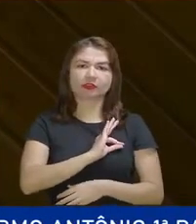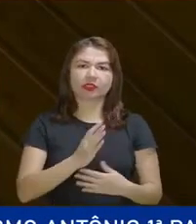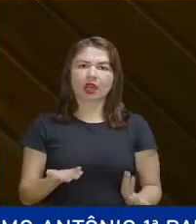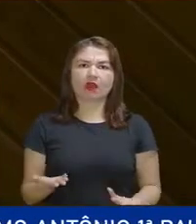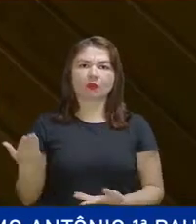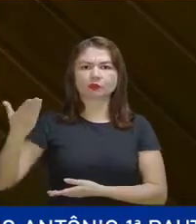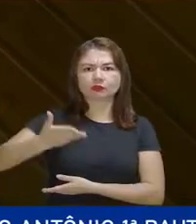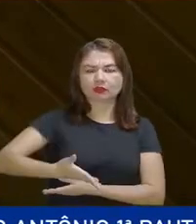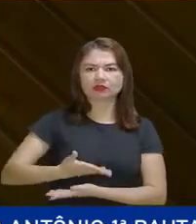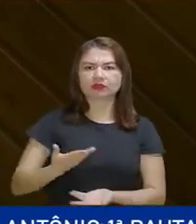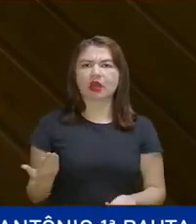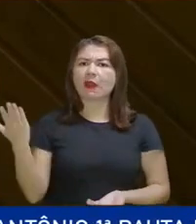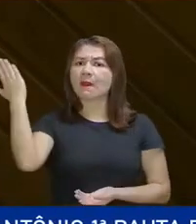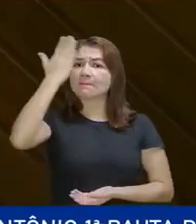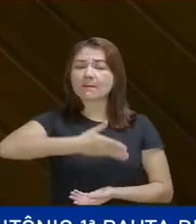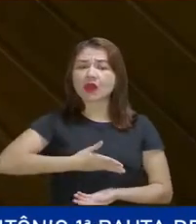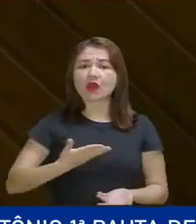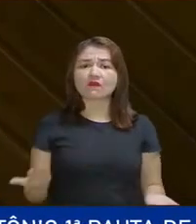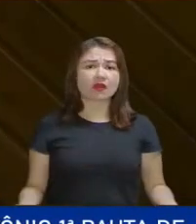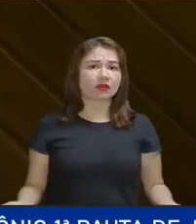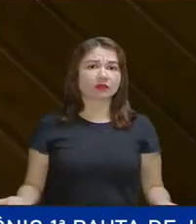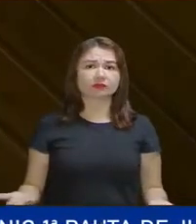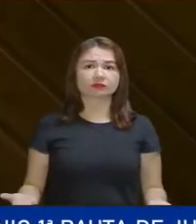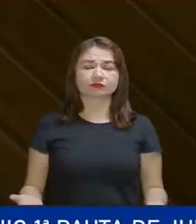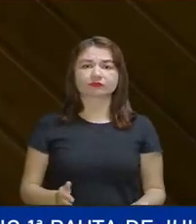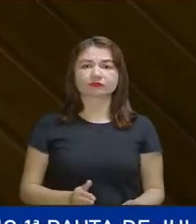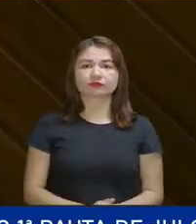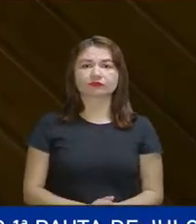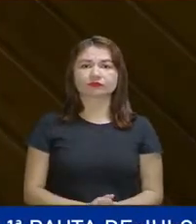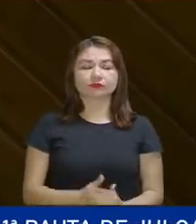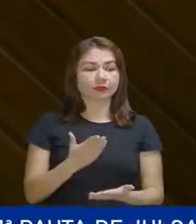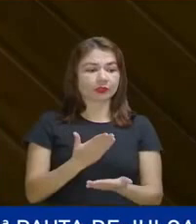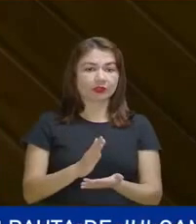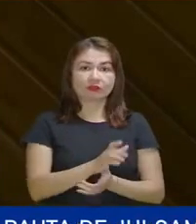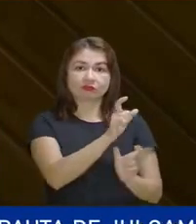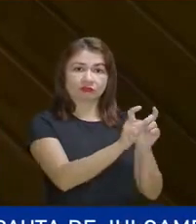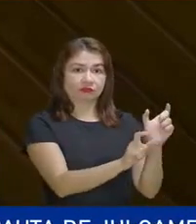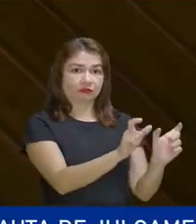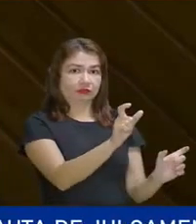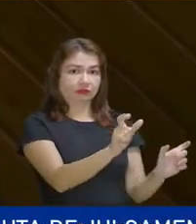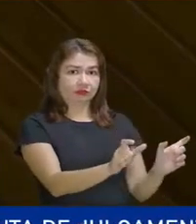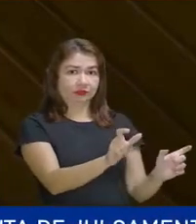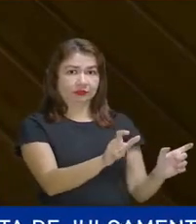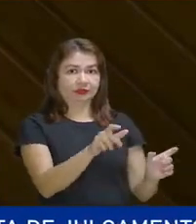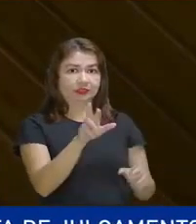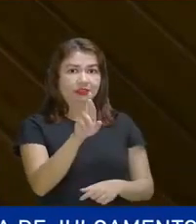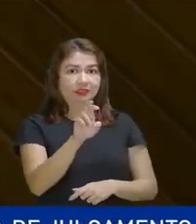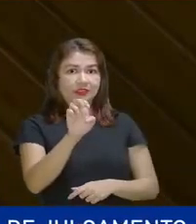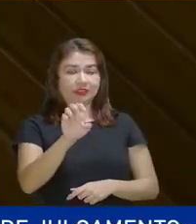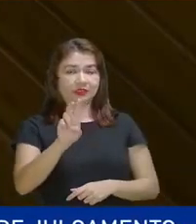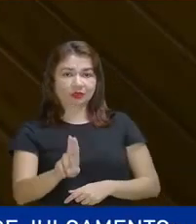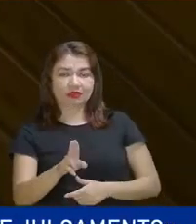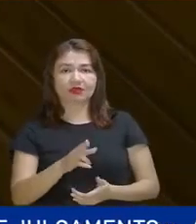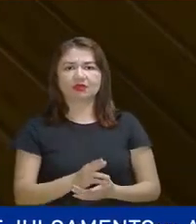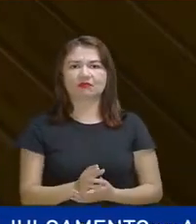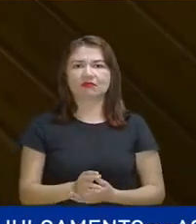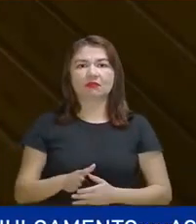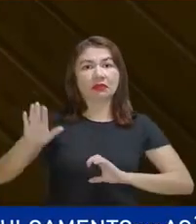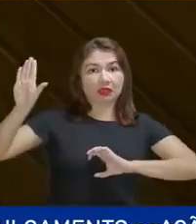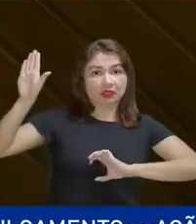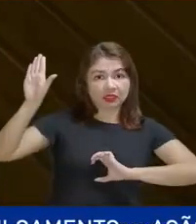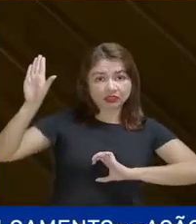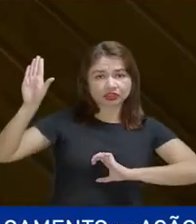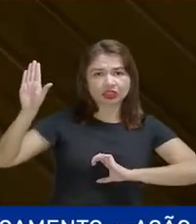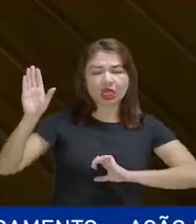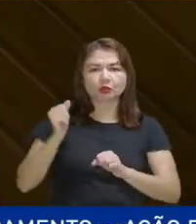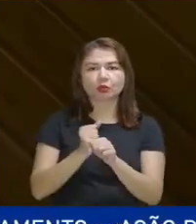trouxeram a comprovação de que algum dos réus tenha concorrido efetivamente ao cargo eletivo